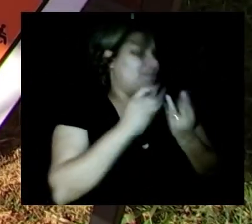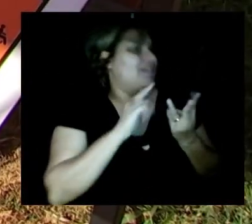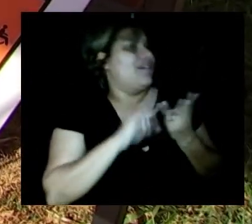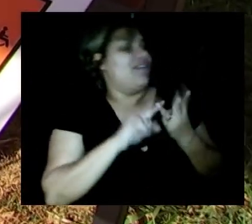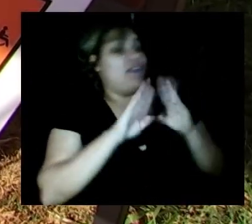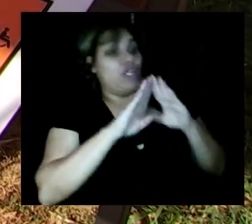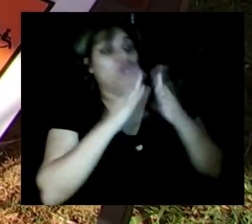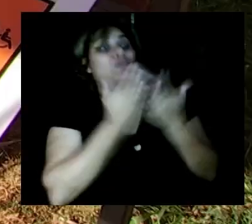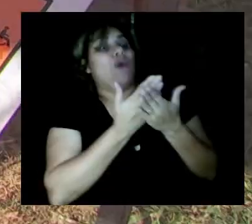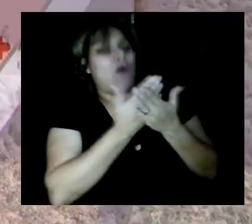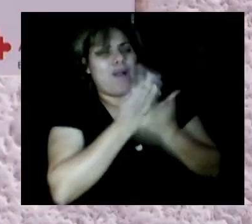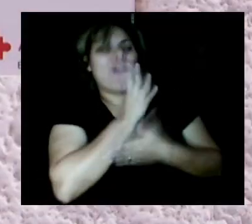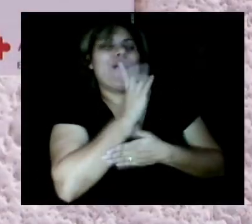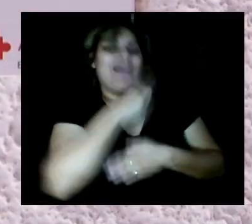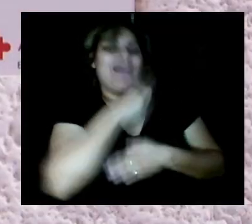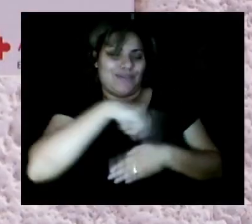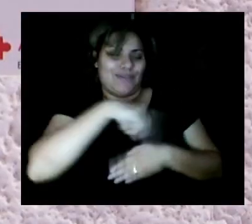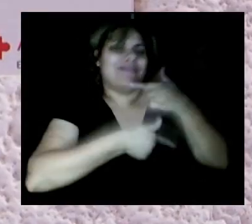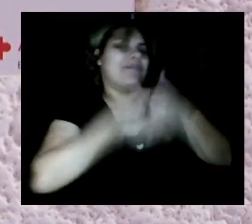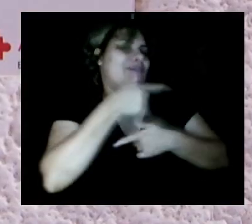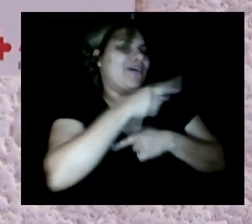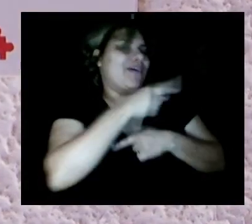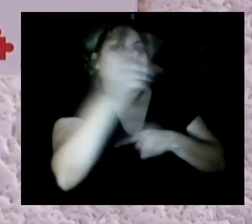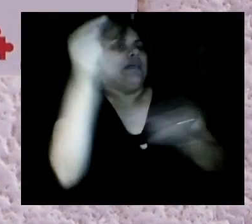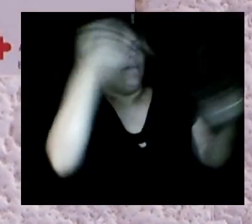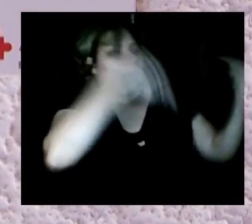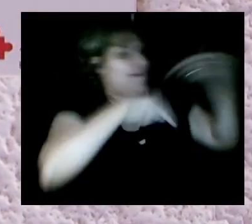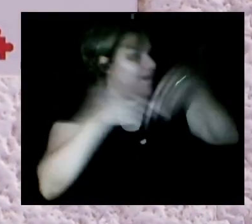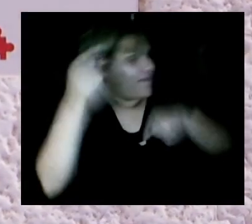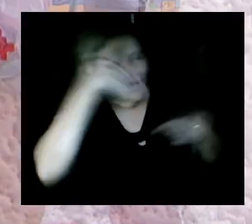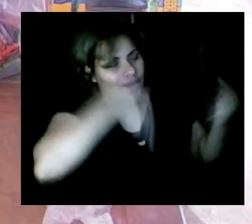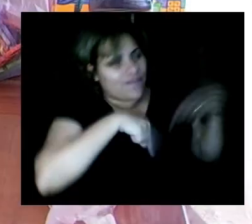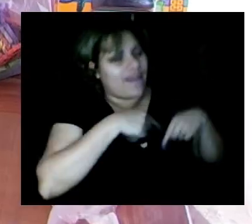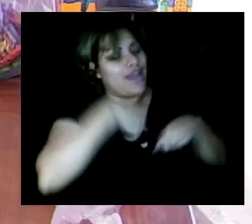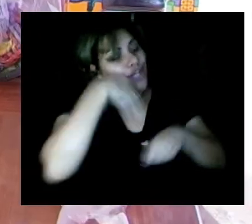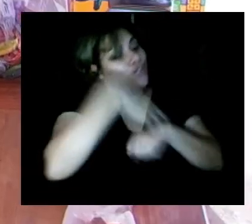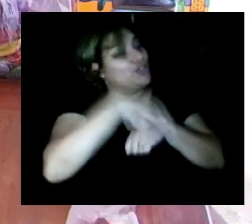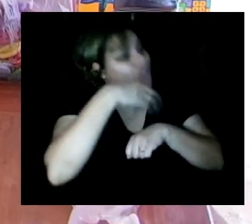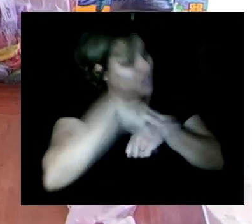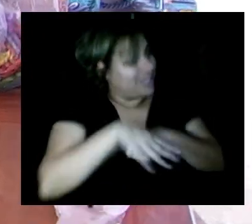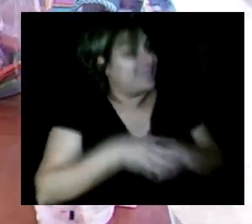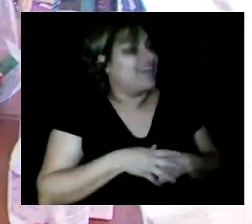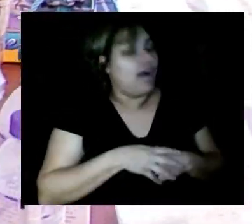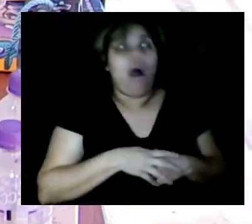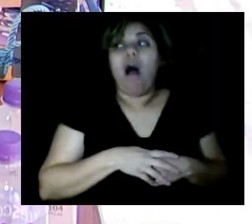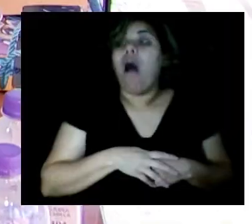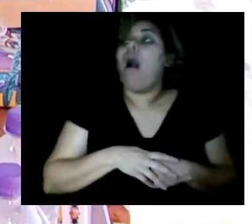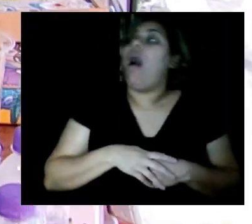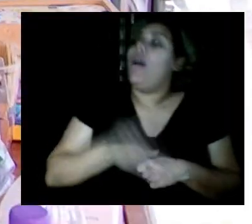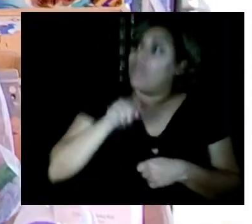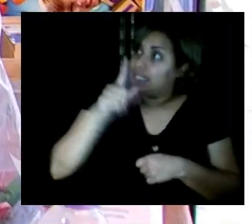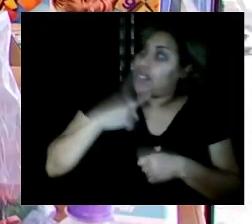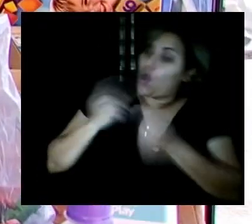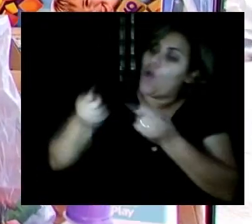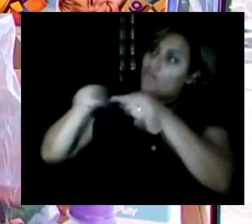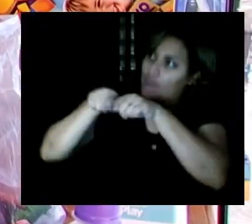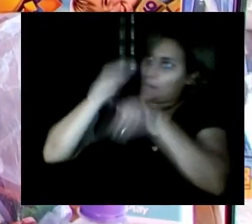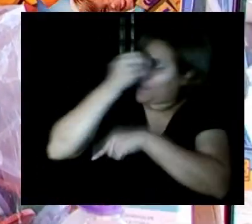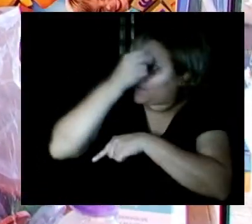trabalho. Então, eles vêm e indicam daqui pra gente. Então, hoje vocês têm convênio com a prefeitura, vocês também